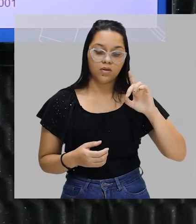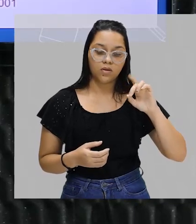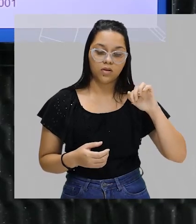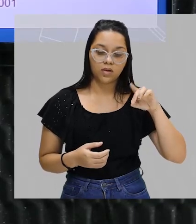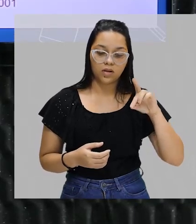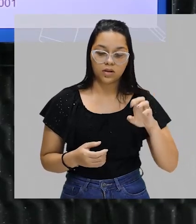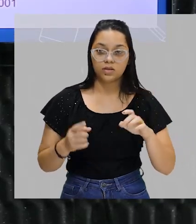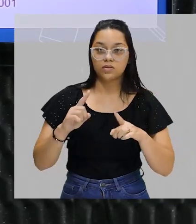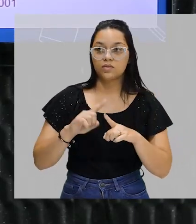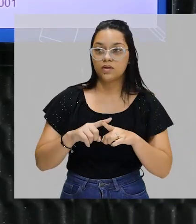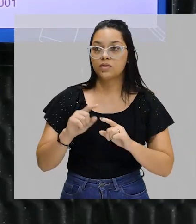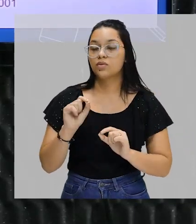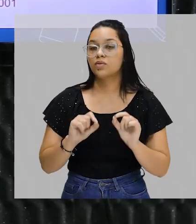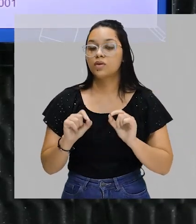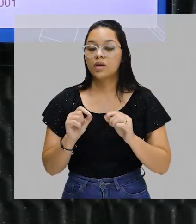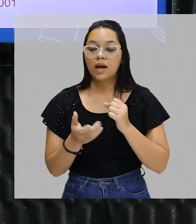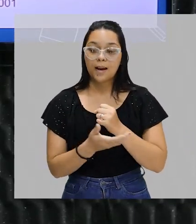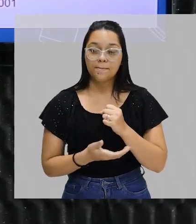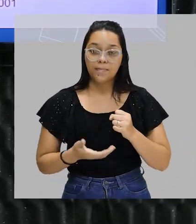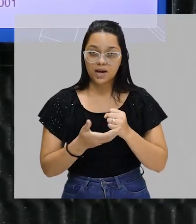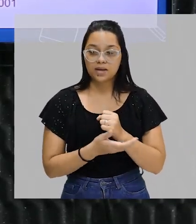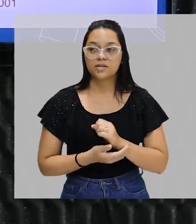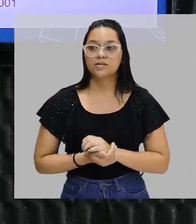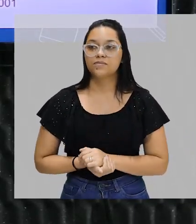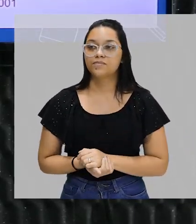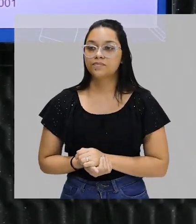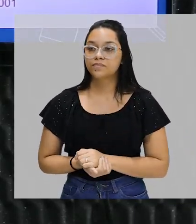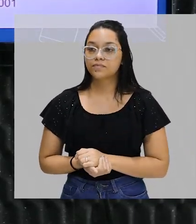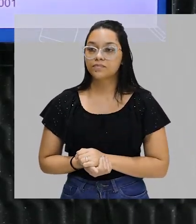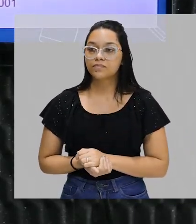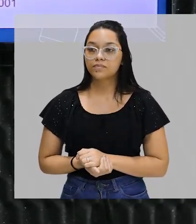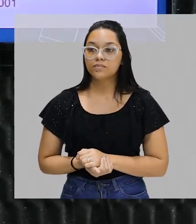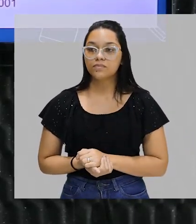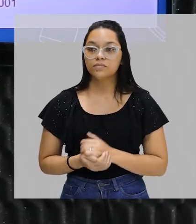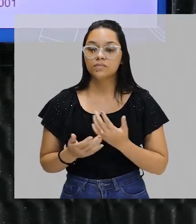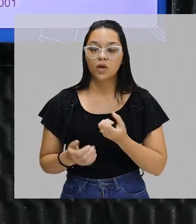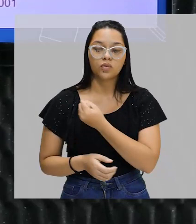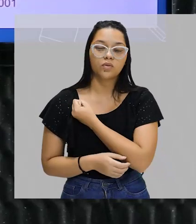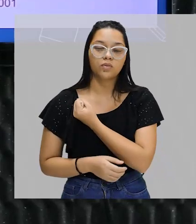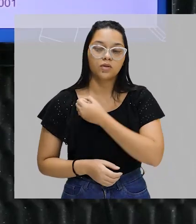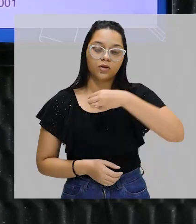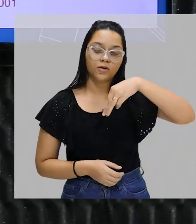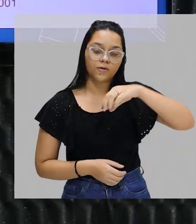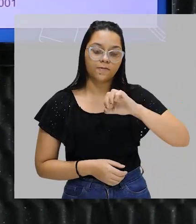No caso aqui, para a base, para o hidróxido de sódio. Então, o número de mols,